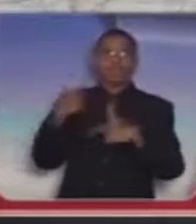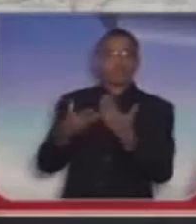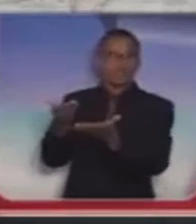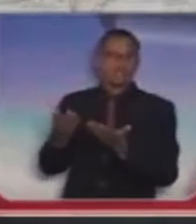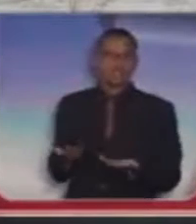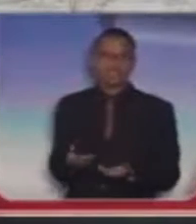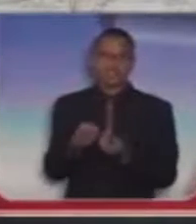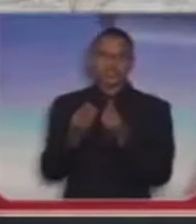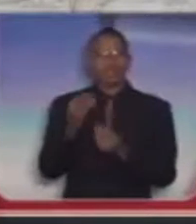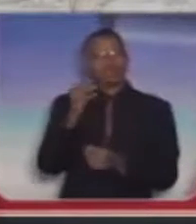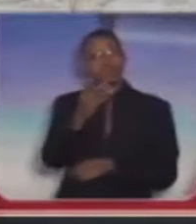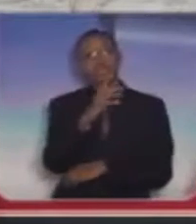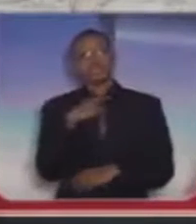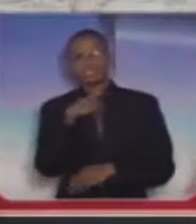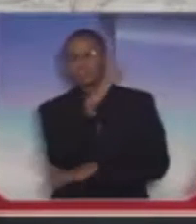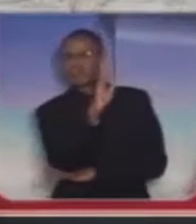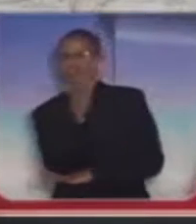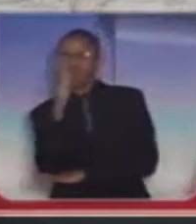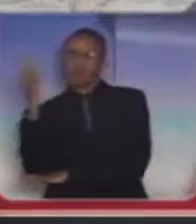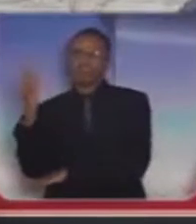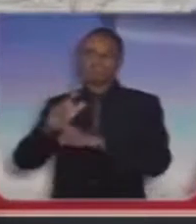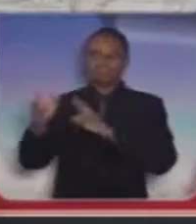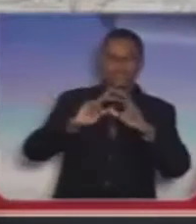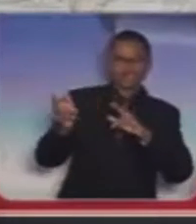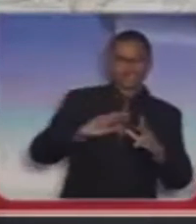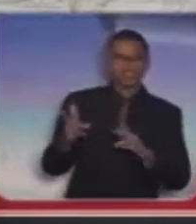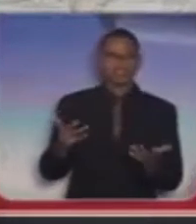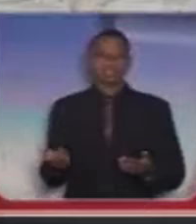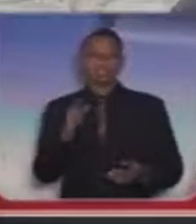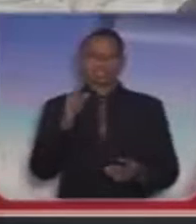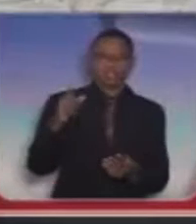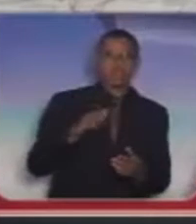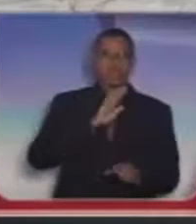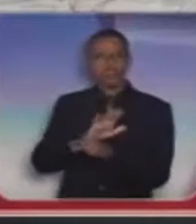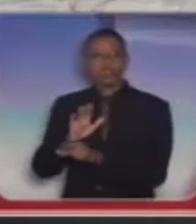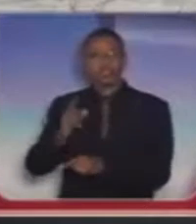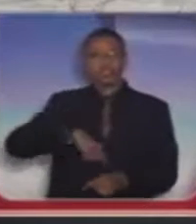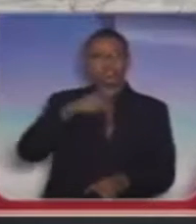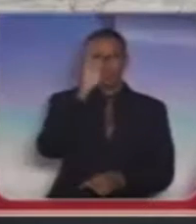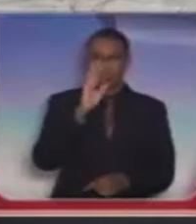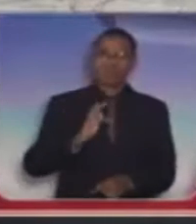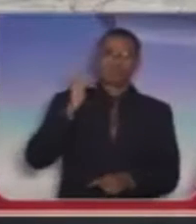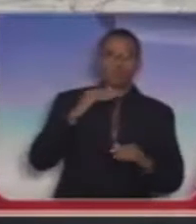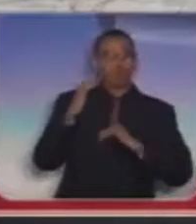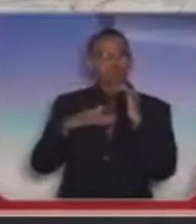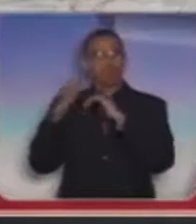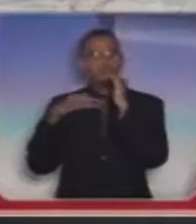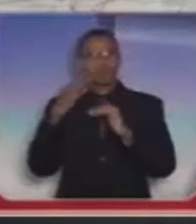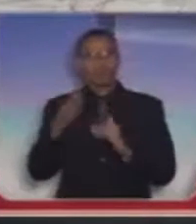biodiversidade de recursos naturais fontes estratégicas para o desenvolvimento do nosso país no futuro